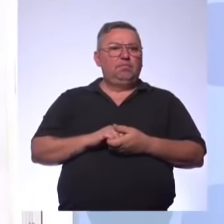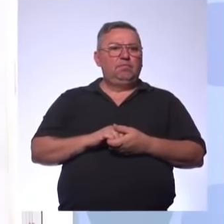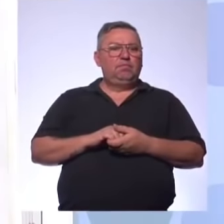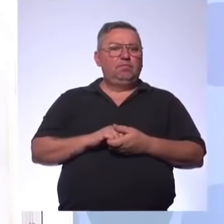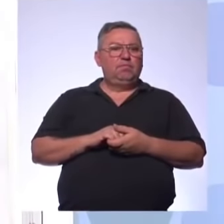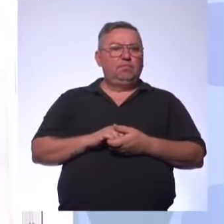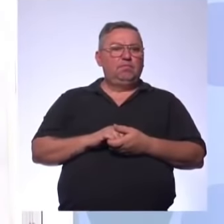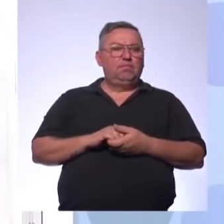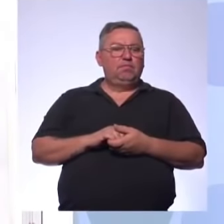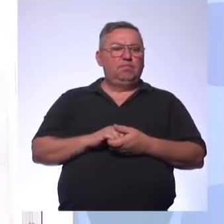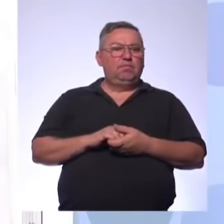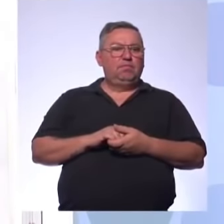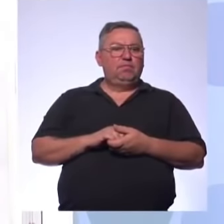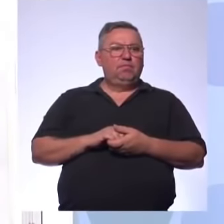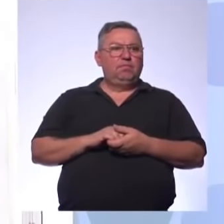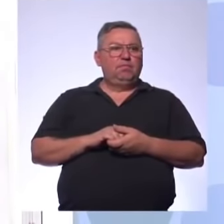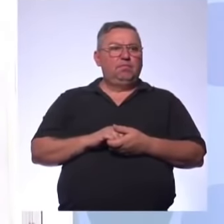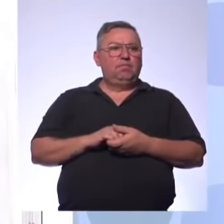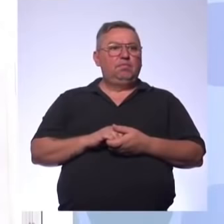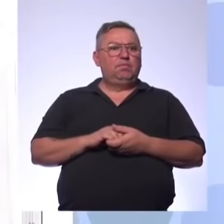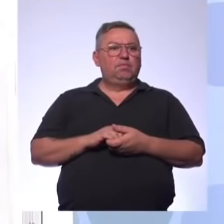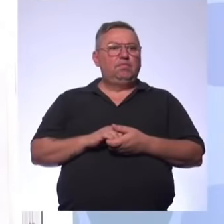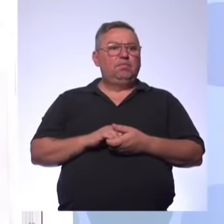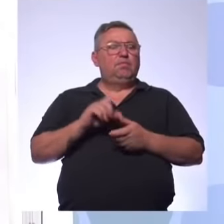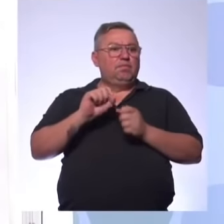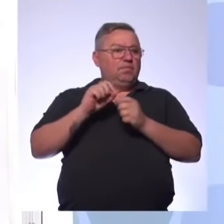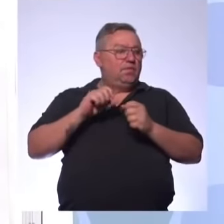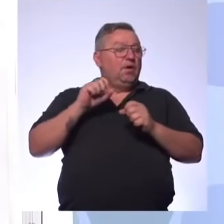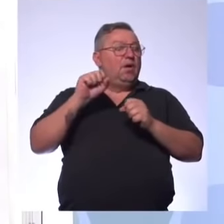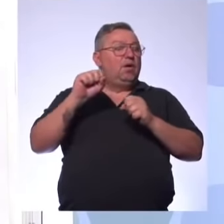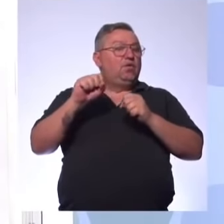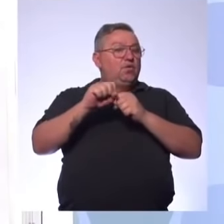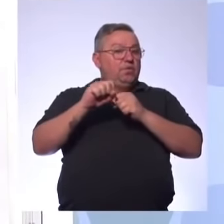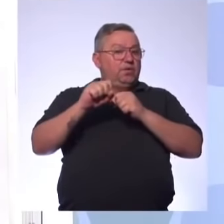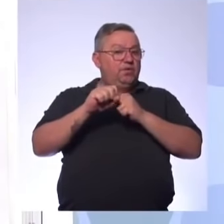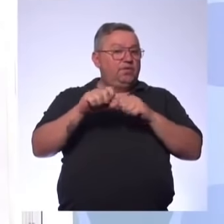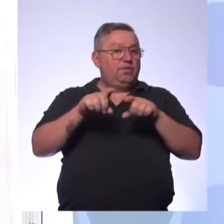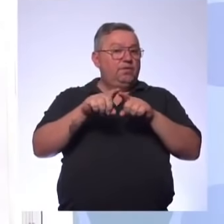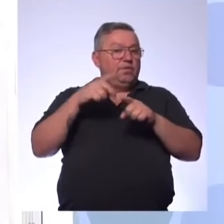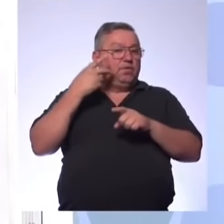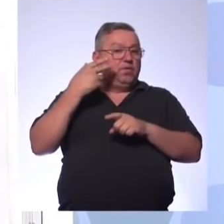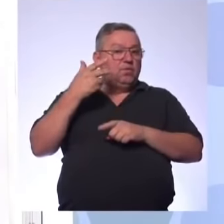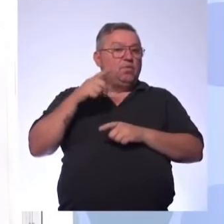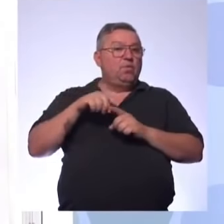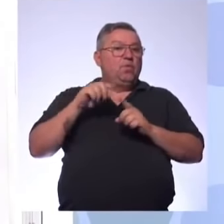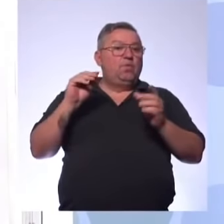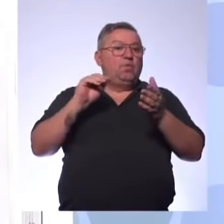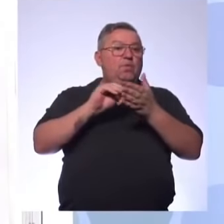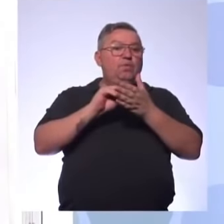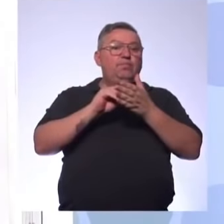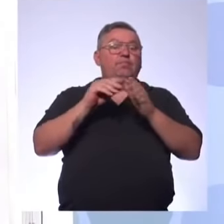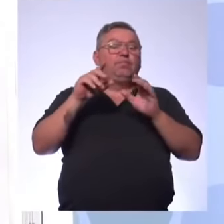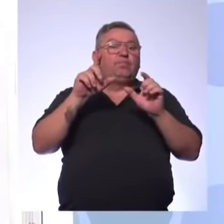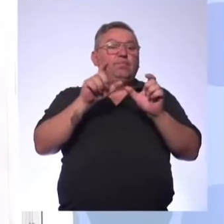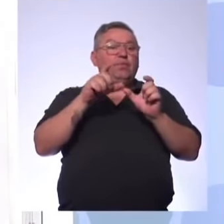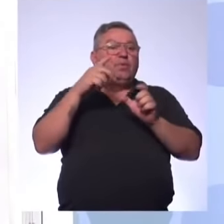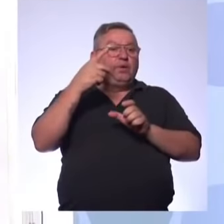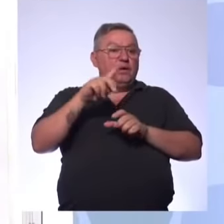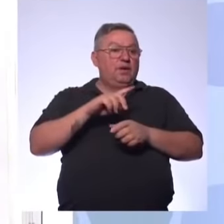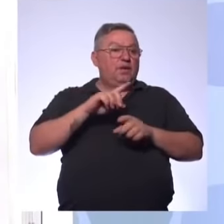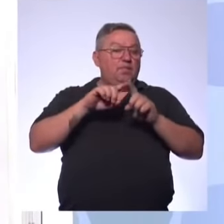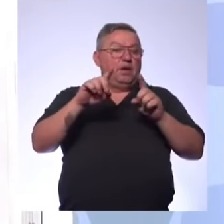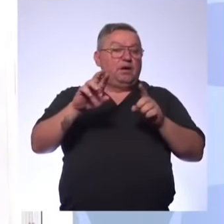posso colocar e Harry Harry três né que é o substantivo comum ou posso substituir pelo um pronome que é de